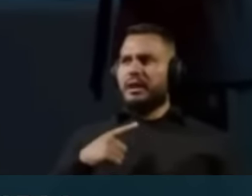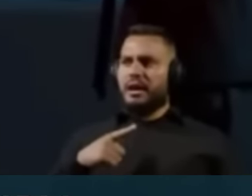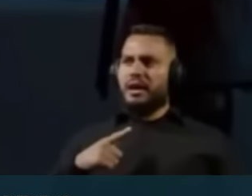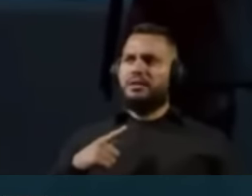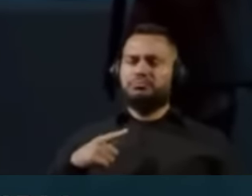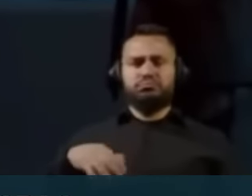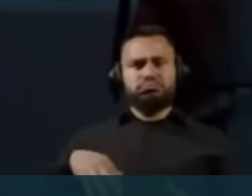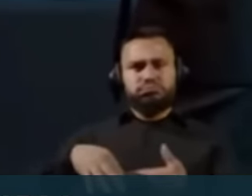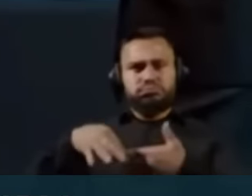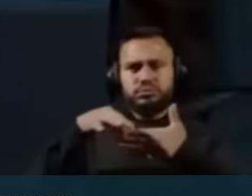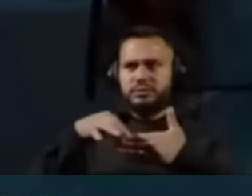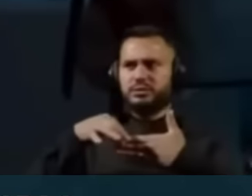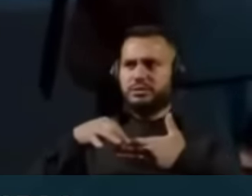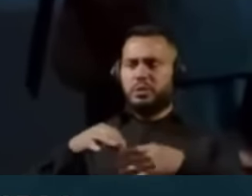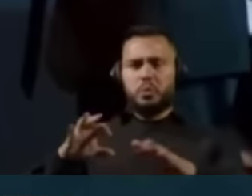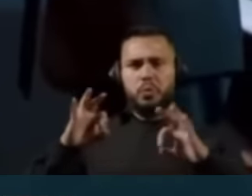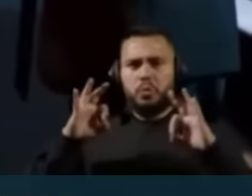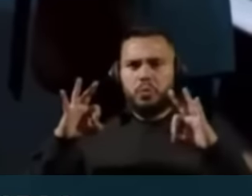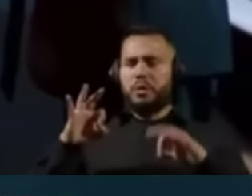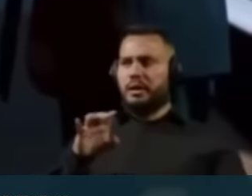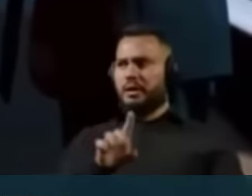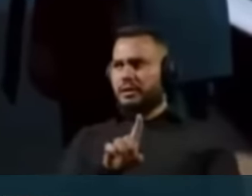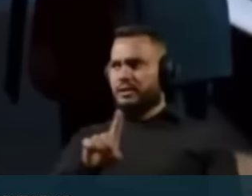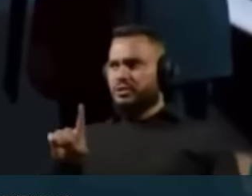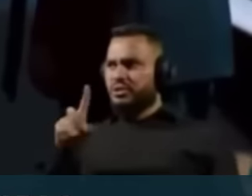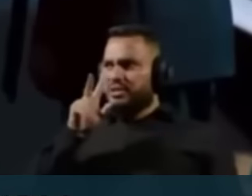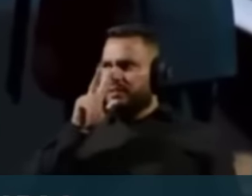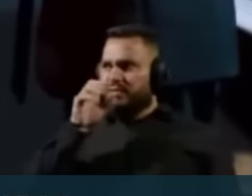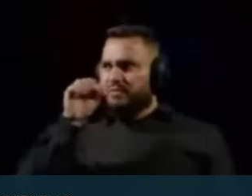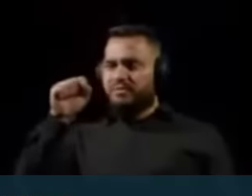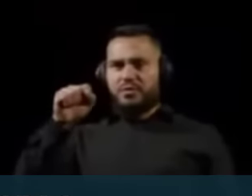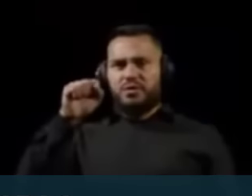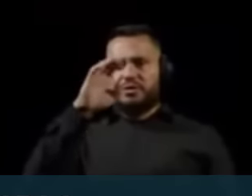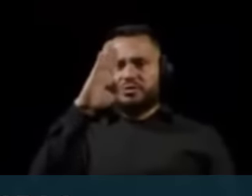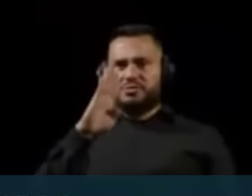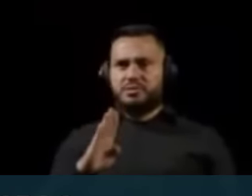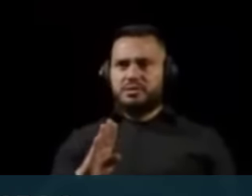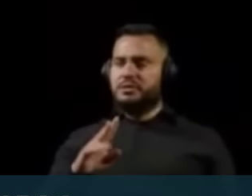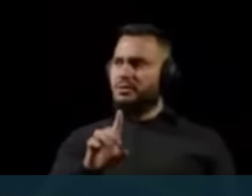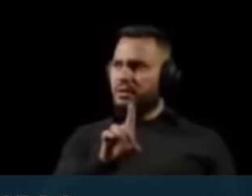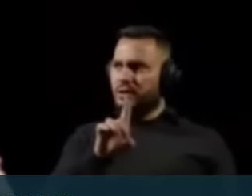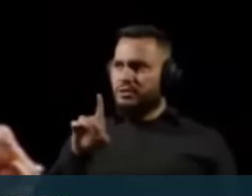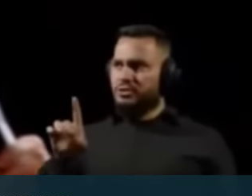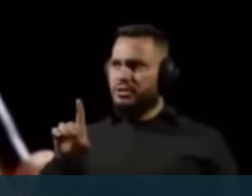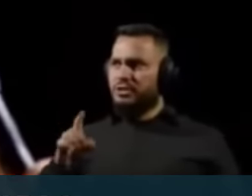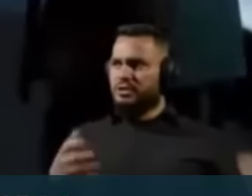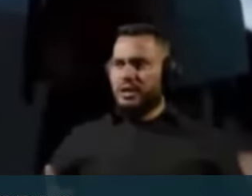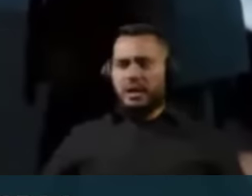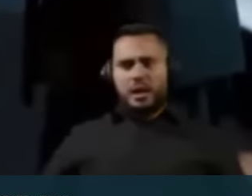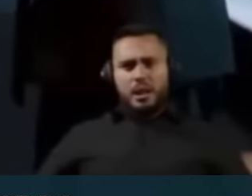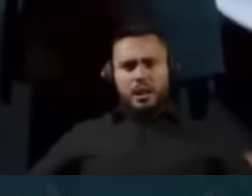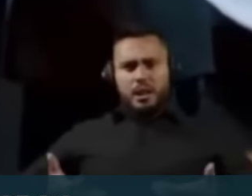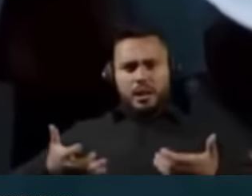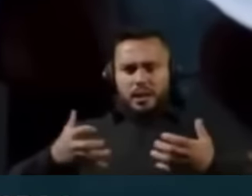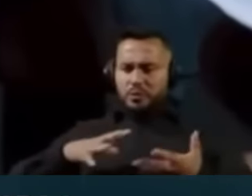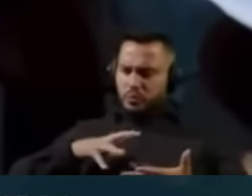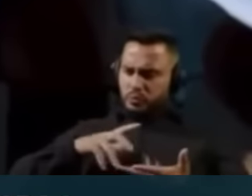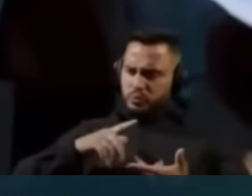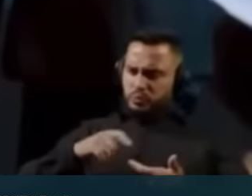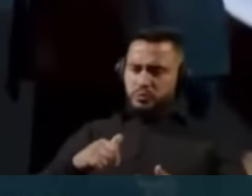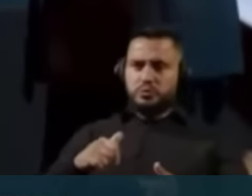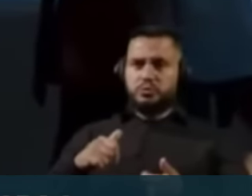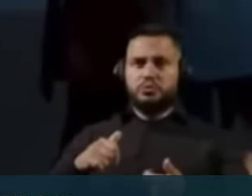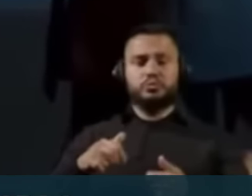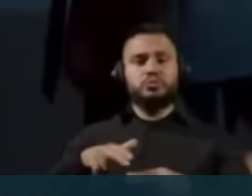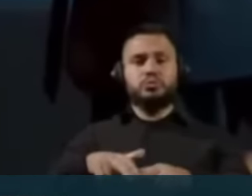direita. A direita, ela é forte no Brasil. A direita, ela está se fortalecendo no mundo graças a eventos como